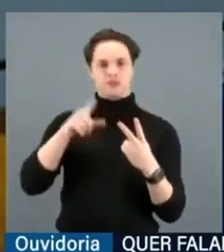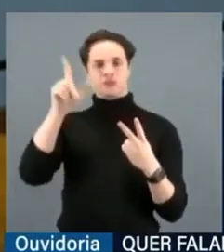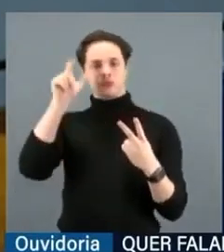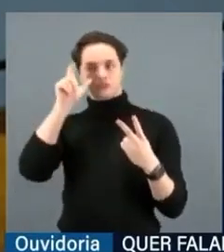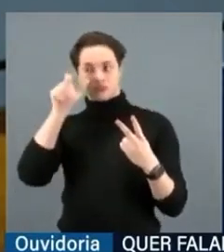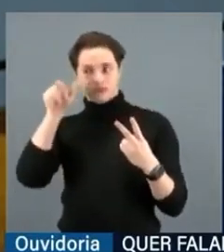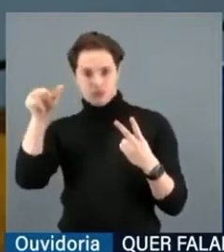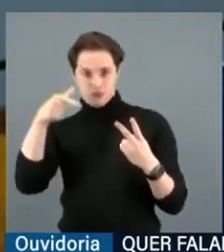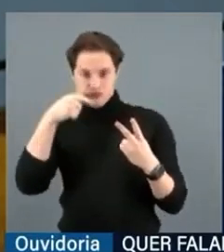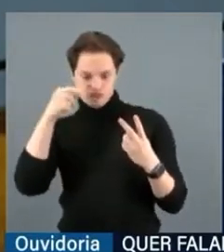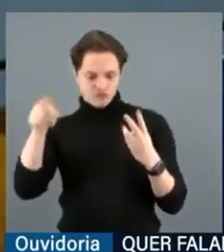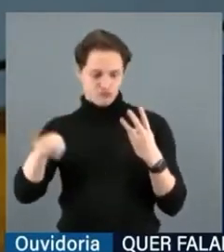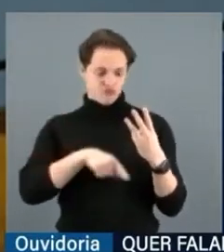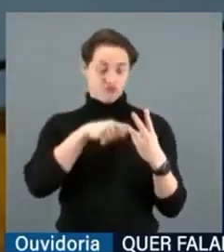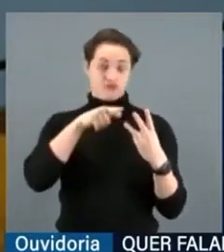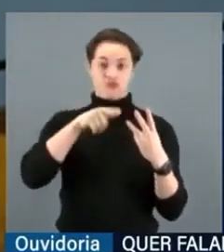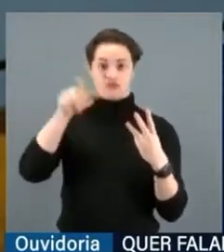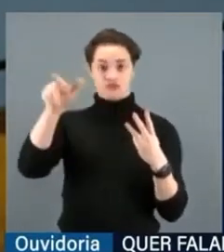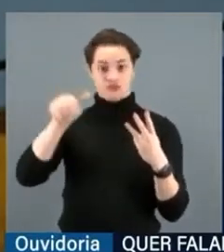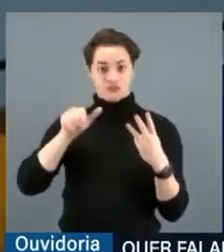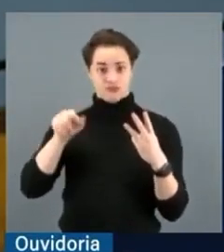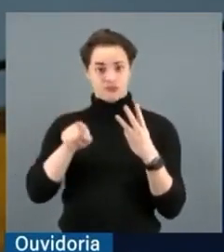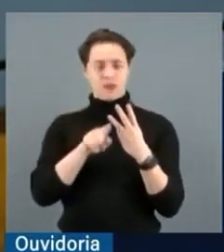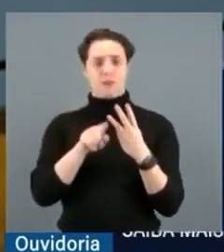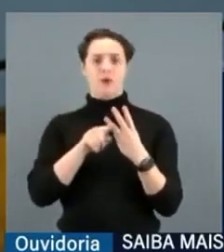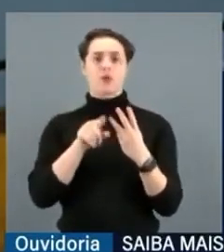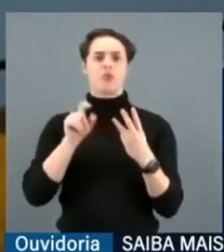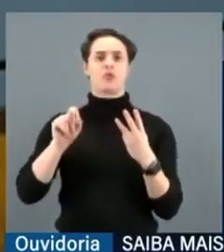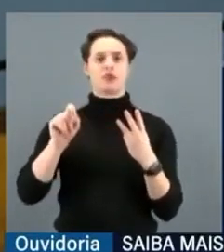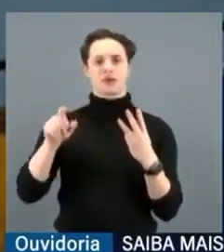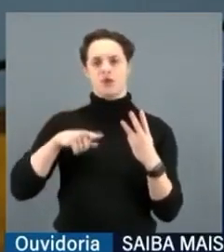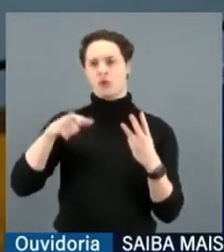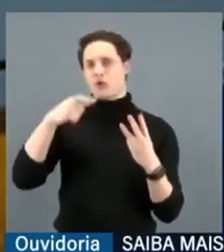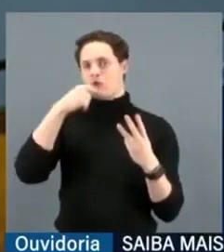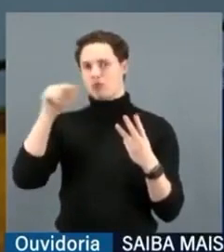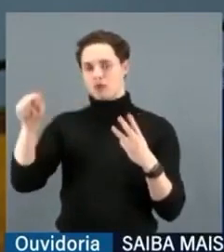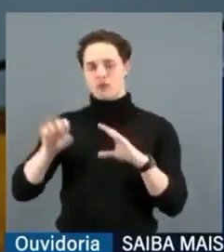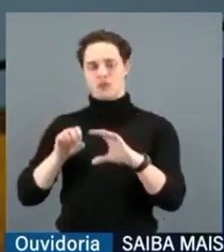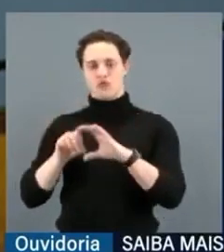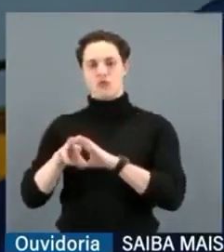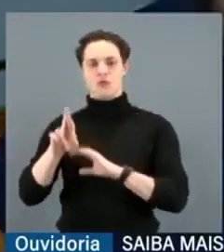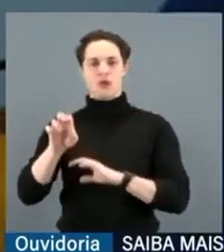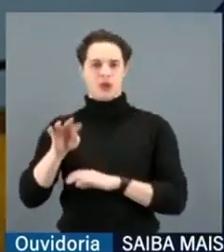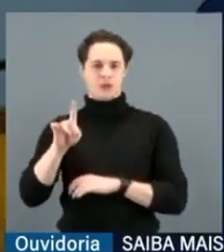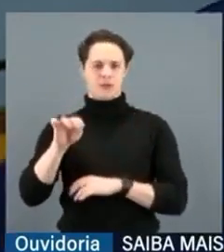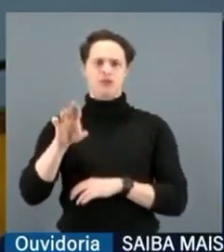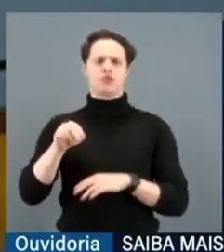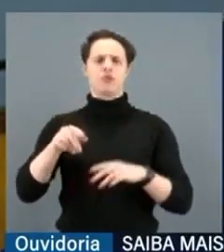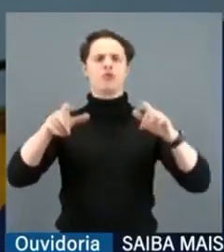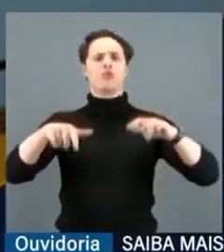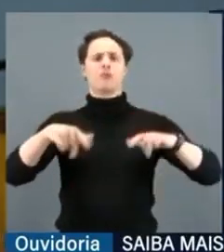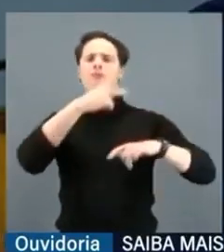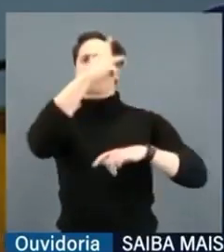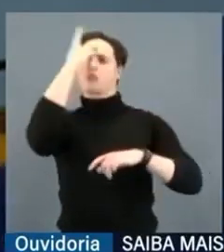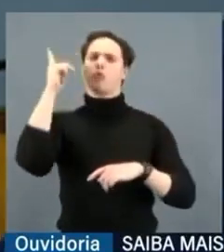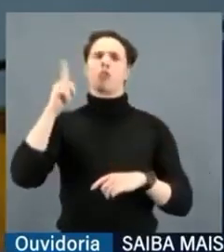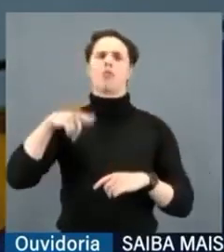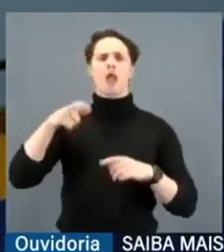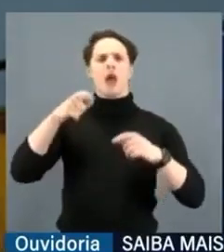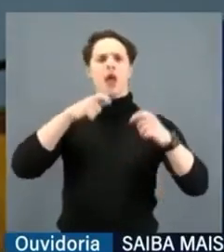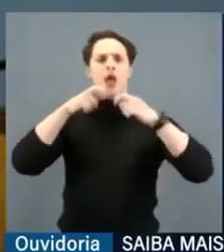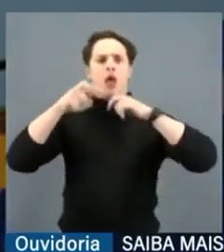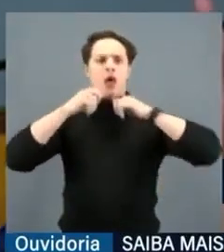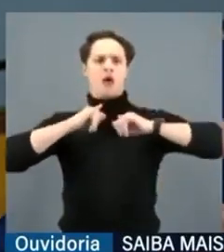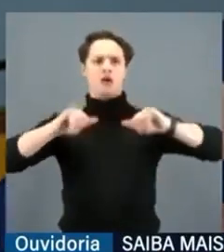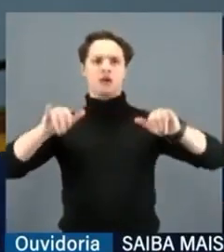fotógrafo, está na hora da gente convocar, porque lembra até a questão do Globo Repórter, aonde que está, onde se viu, esse pessoal que quebrou, vamos trazer esse pessoal que